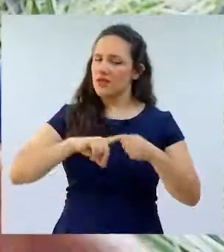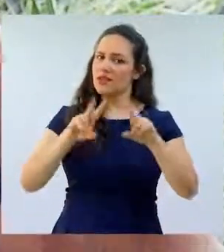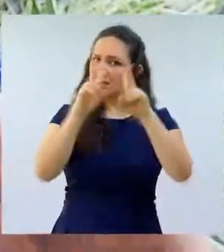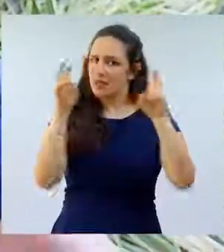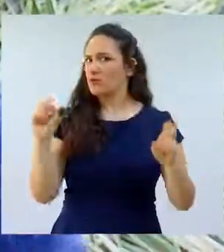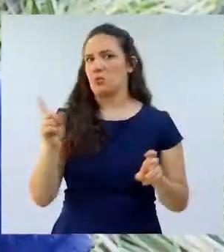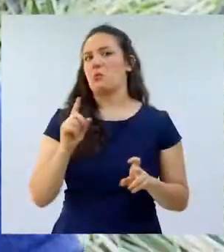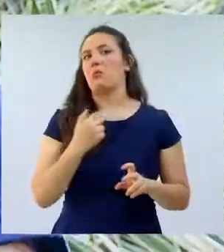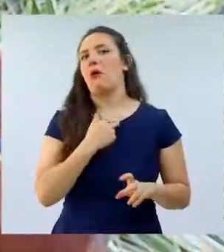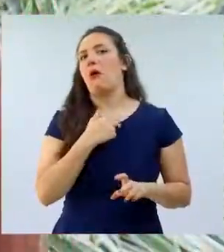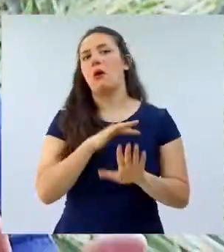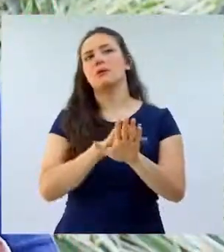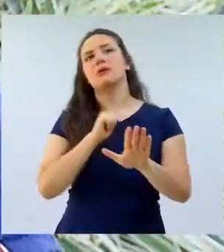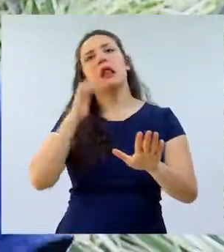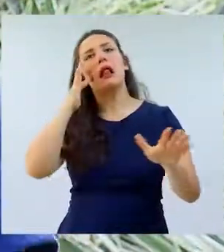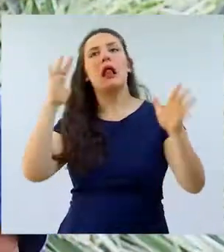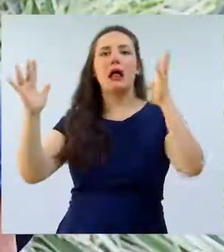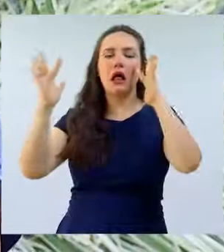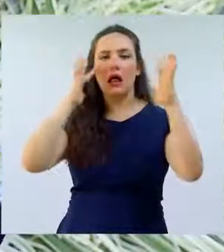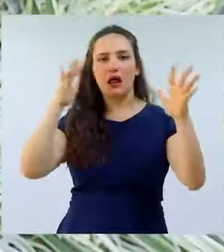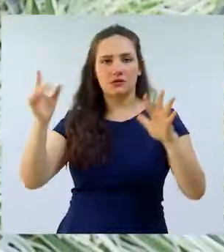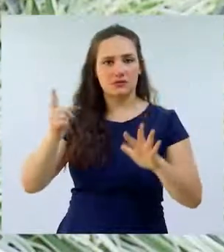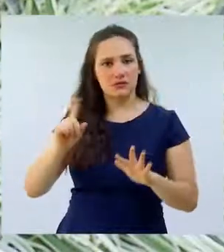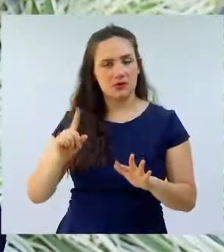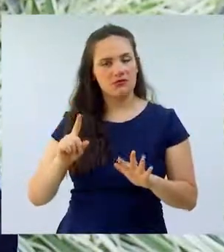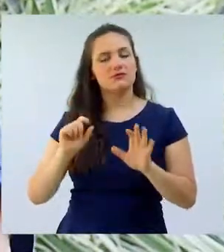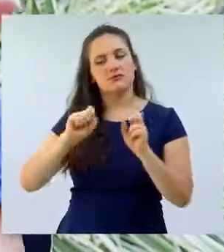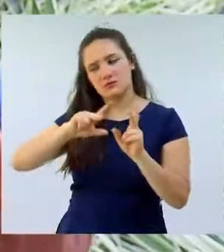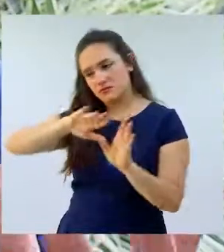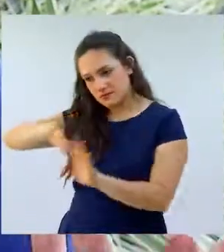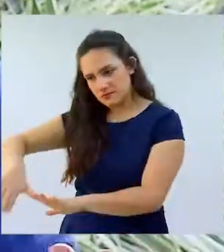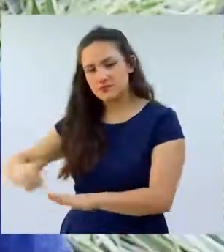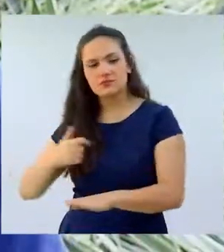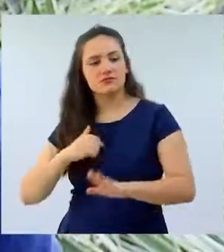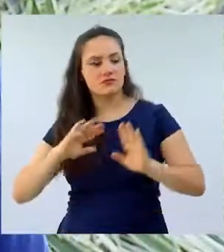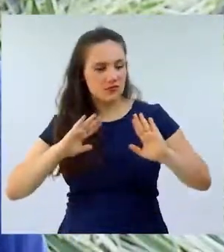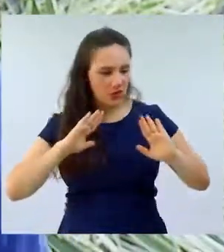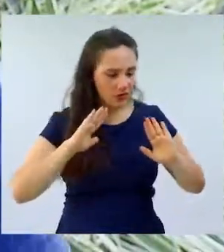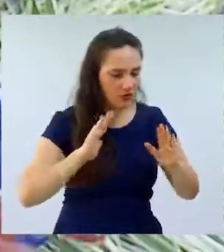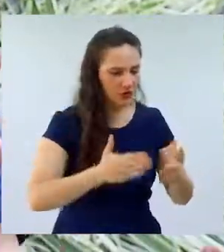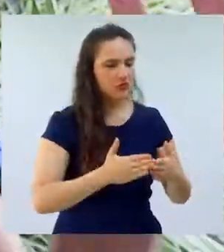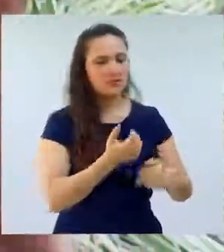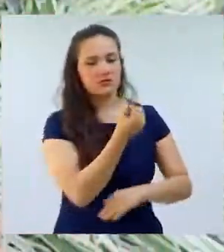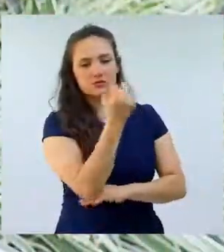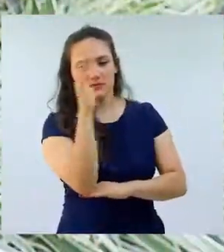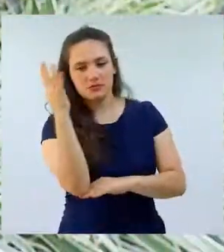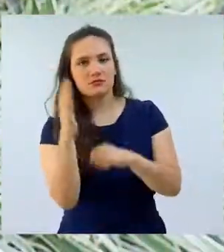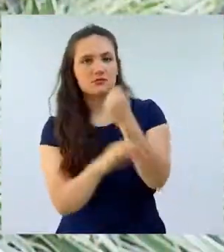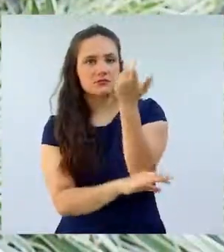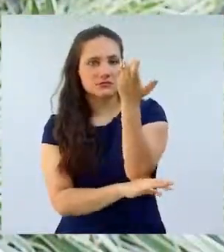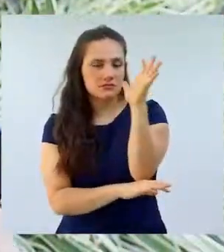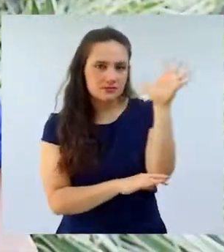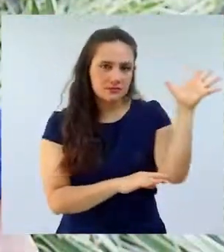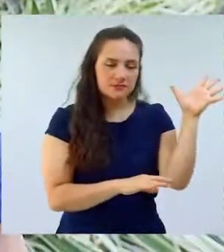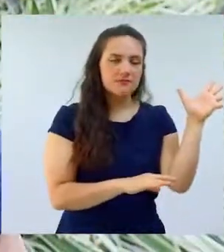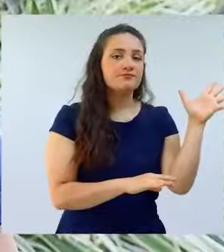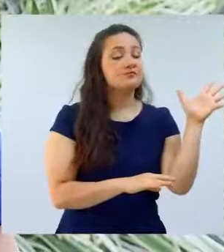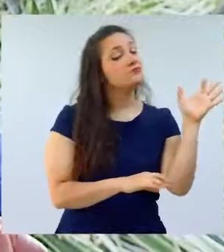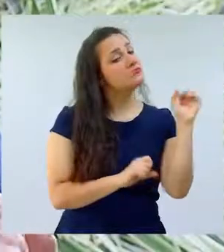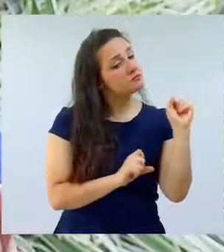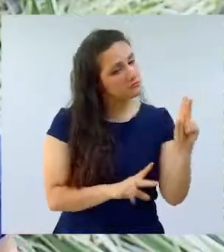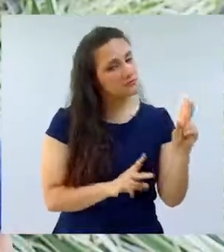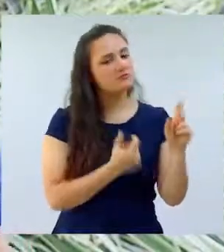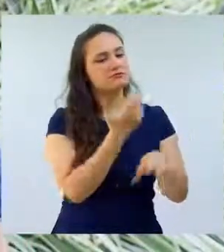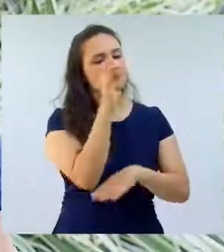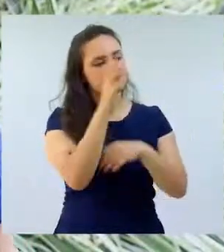que eu comecei a fazer um trabalho que aí eu comecei a fazer um trabalho sobre a natureza e continuei com o abstrato em cima, que é o grafismo, que eu